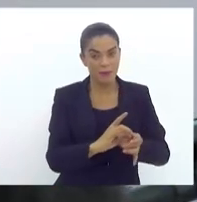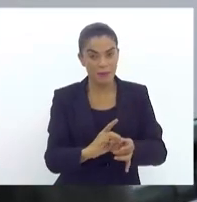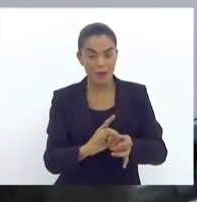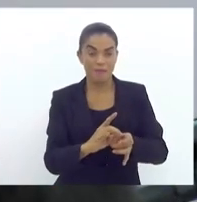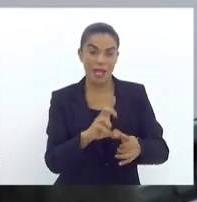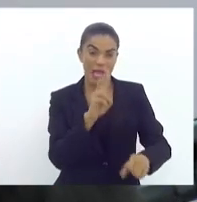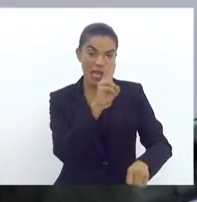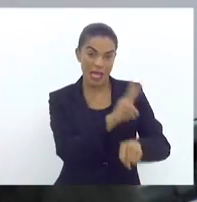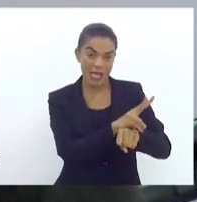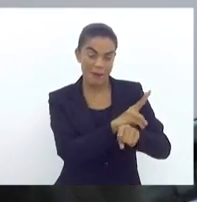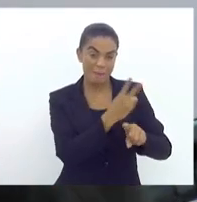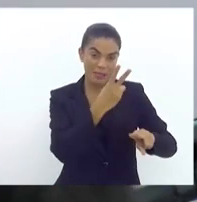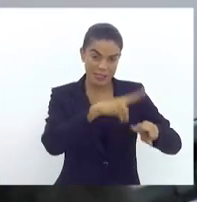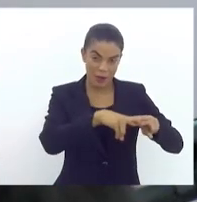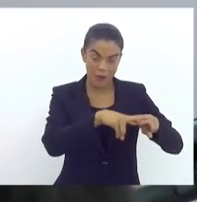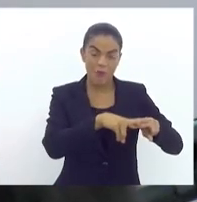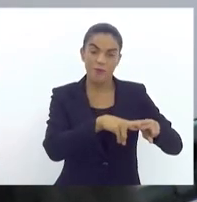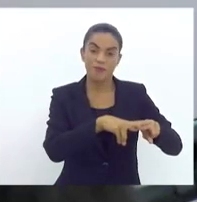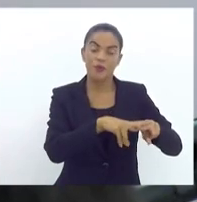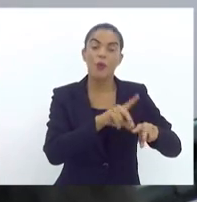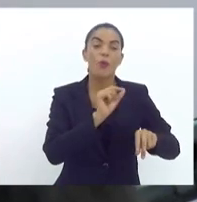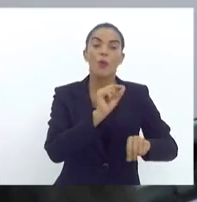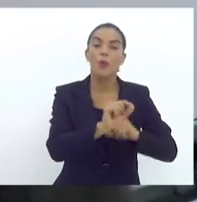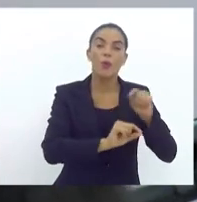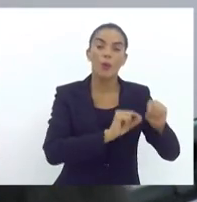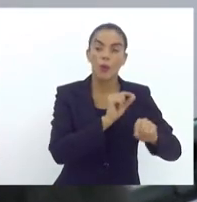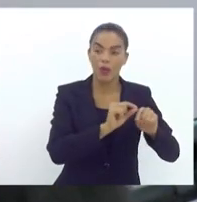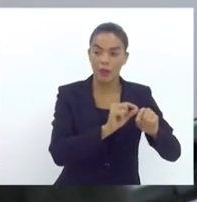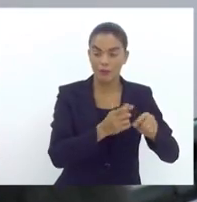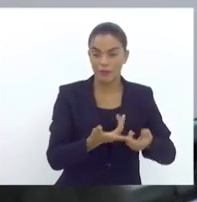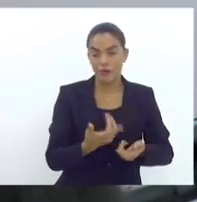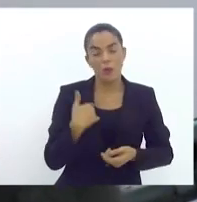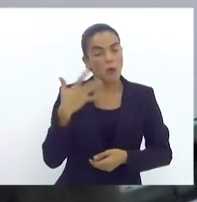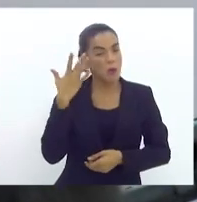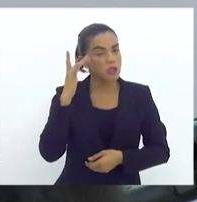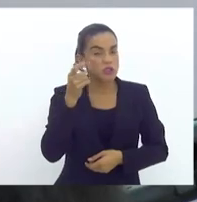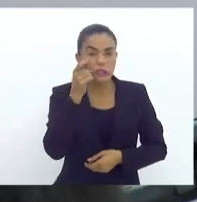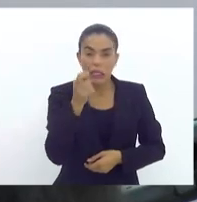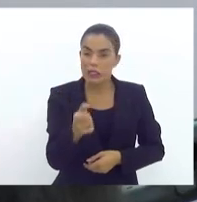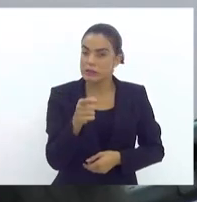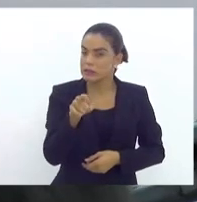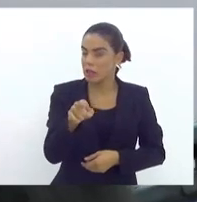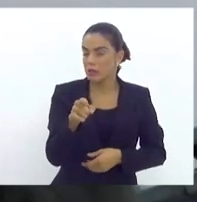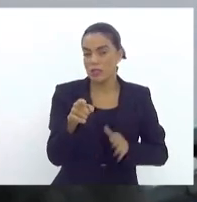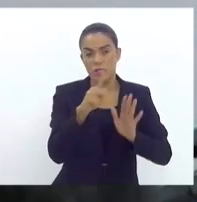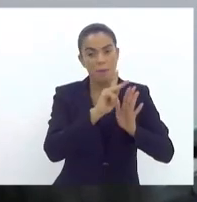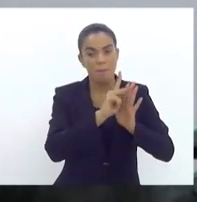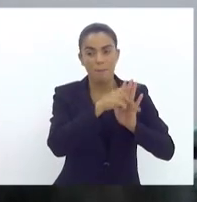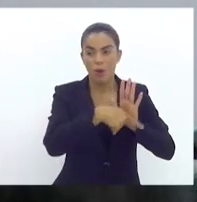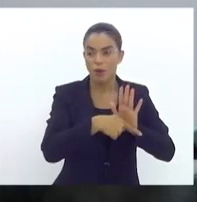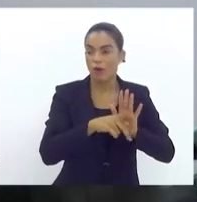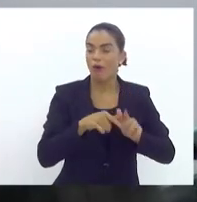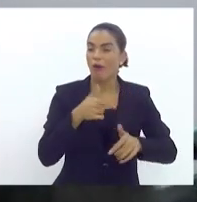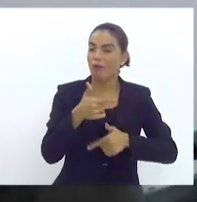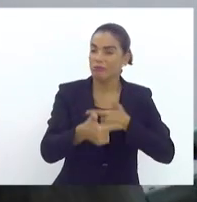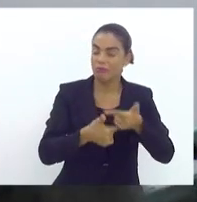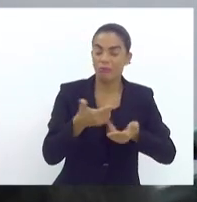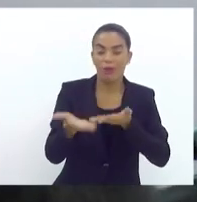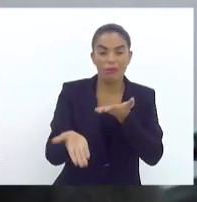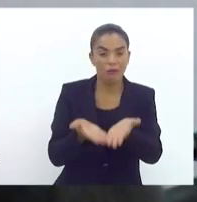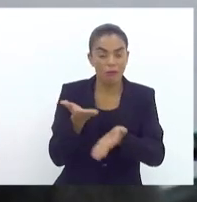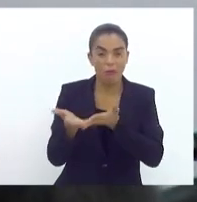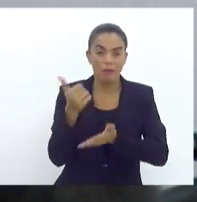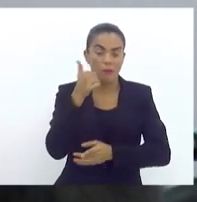prova garantida né O que que seria então Achei super interessante esse protocolo de atendimento a mulher